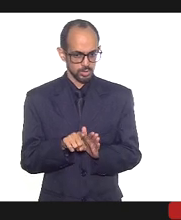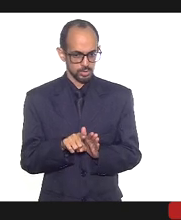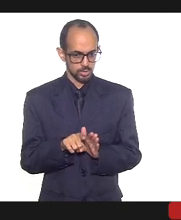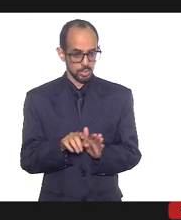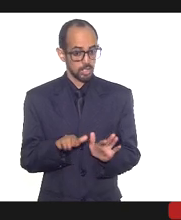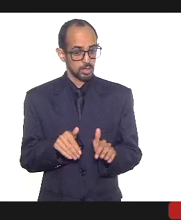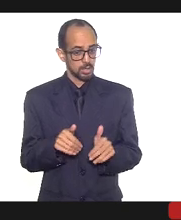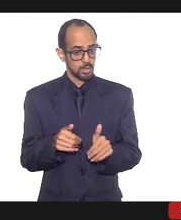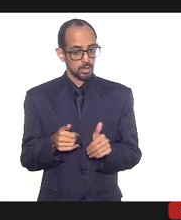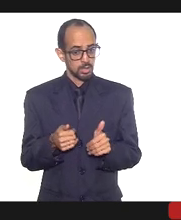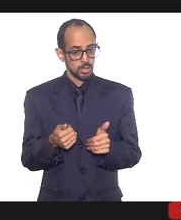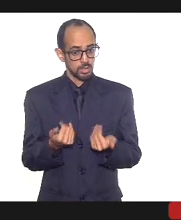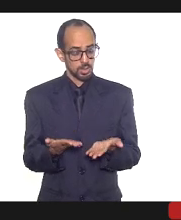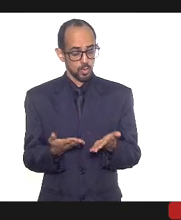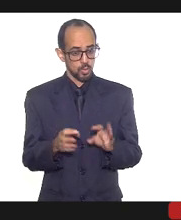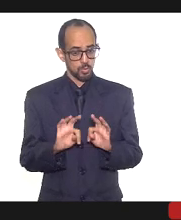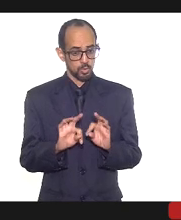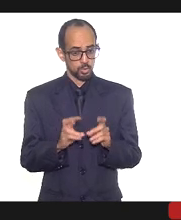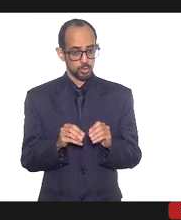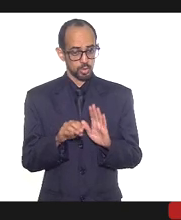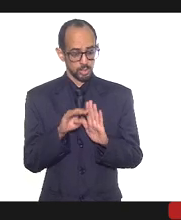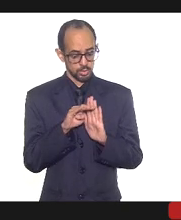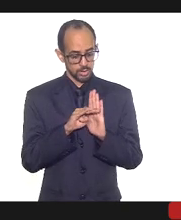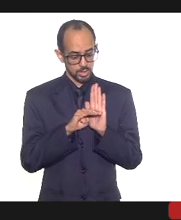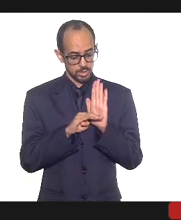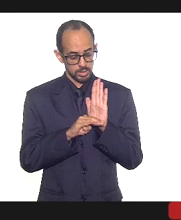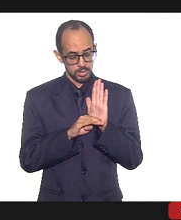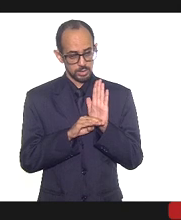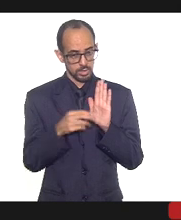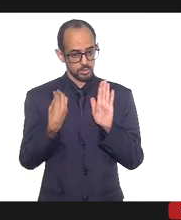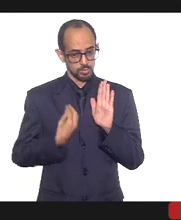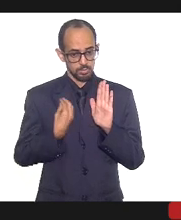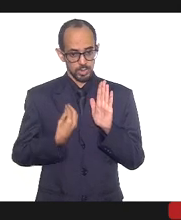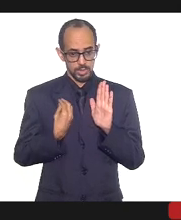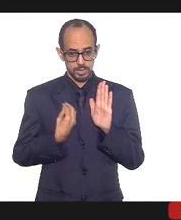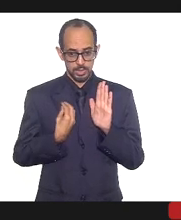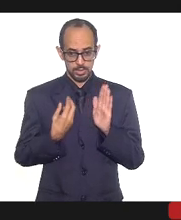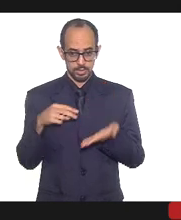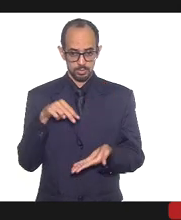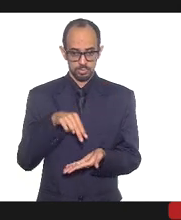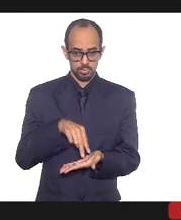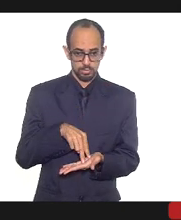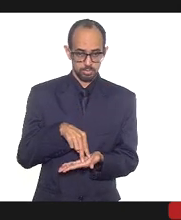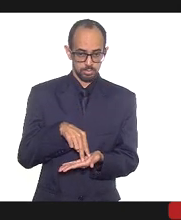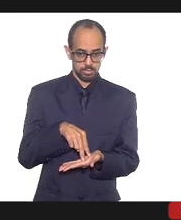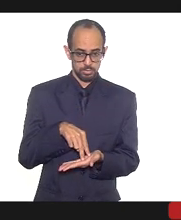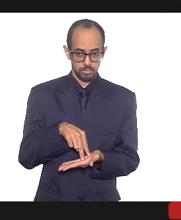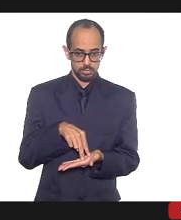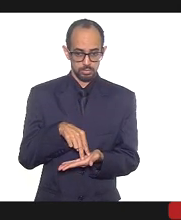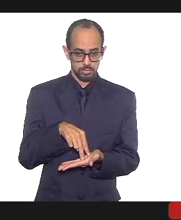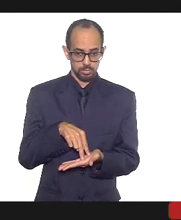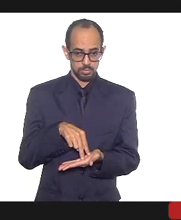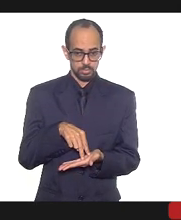Bom, pela nossa lista aqui de presenças confirmadas,